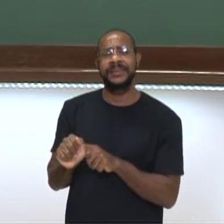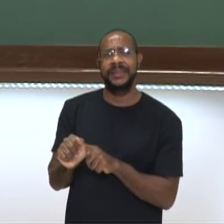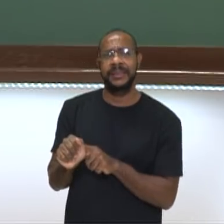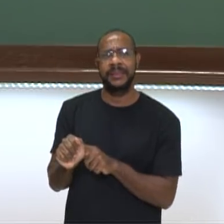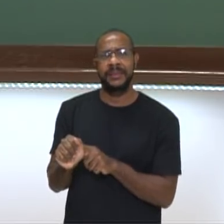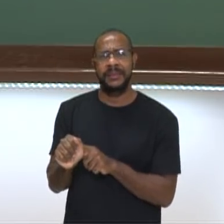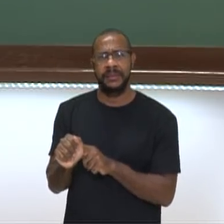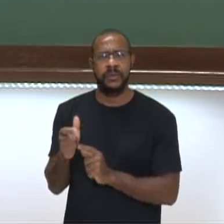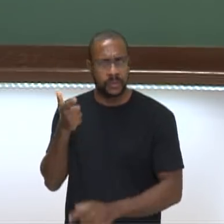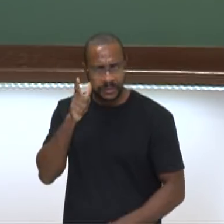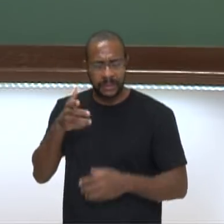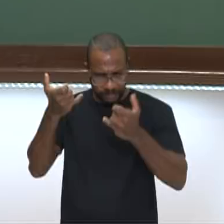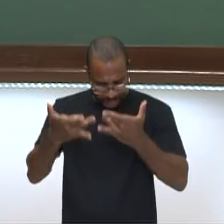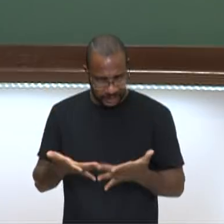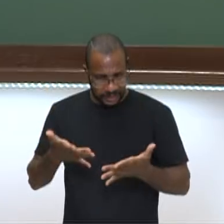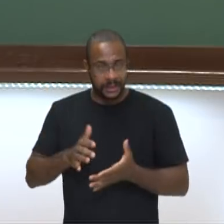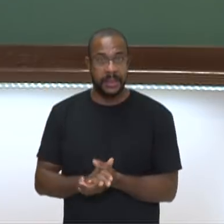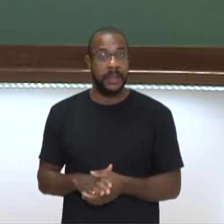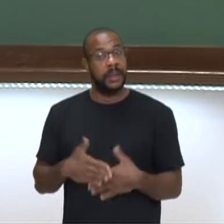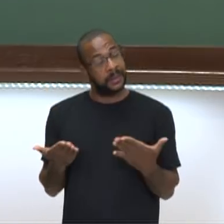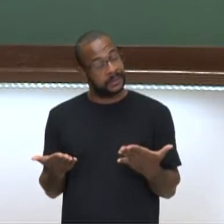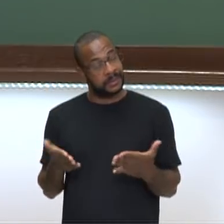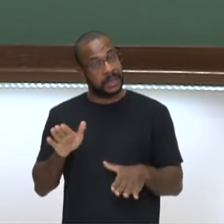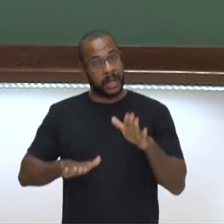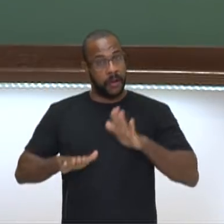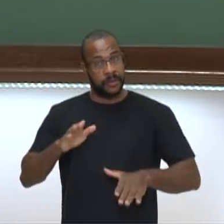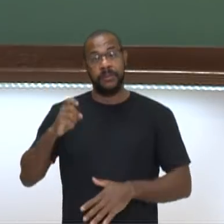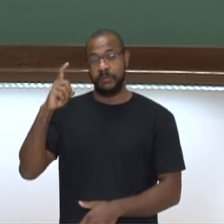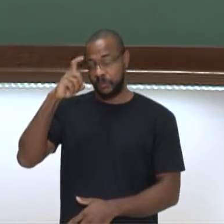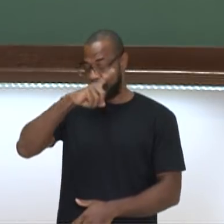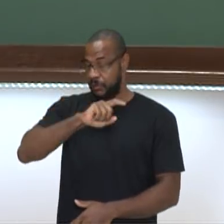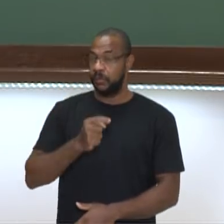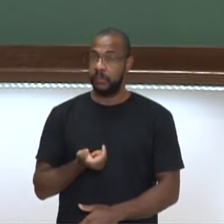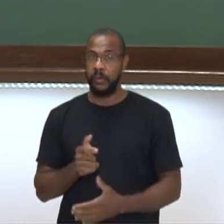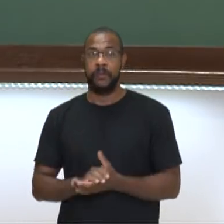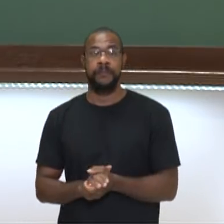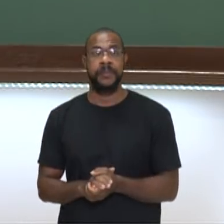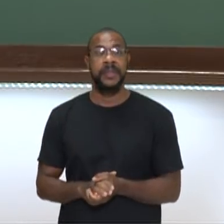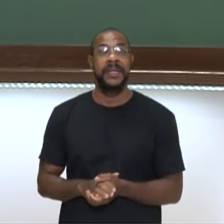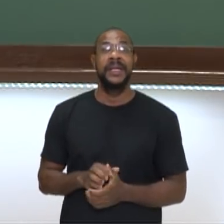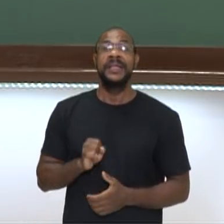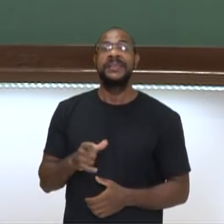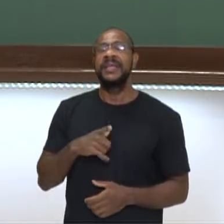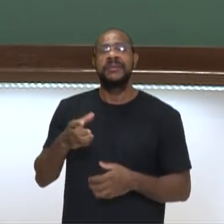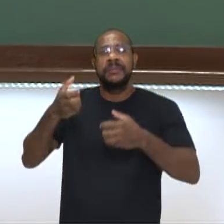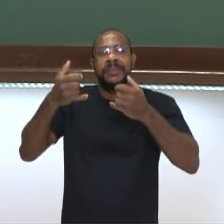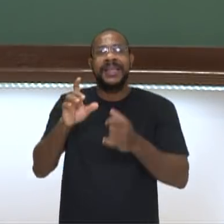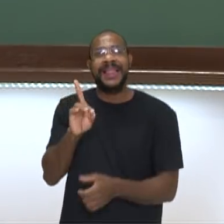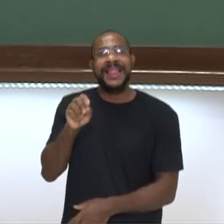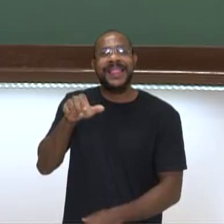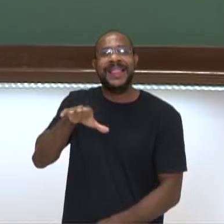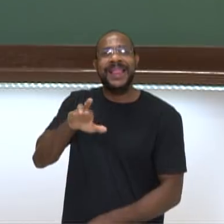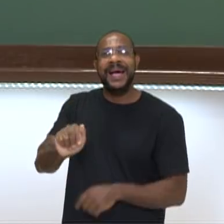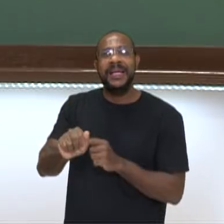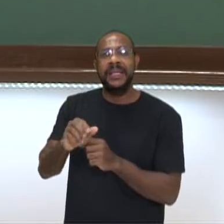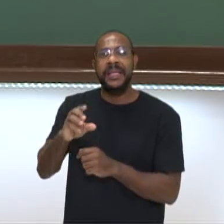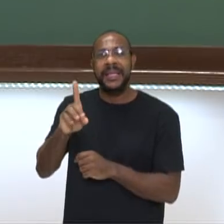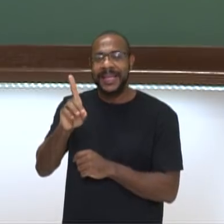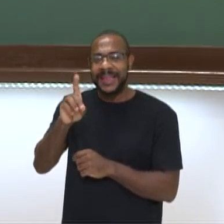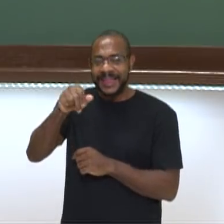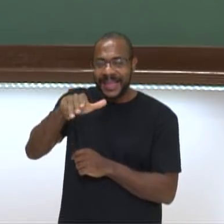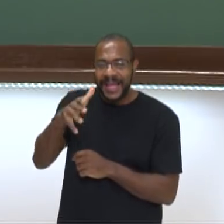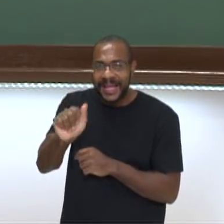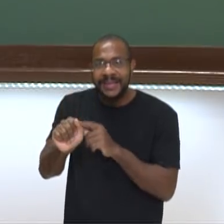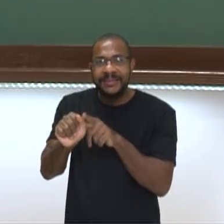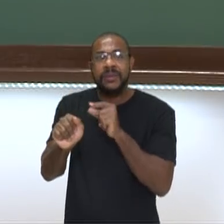palavras? Talvez seja um pouquinho difícil, né? Quando a gente fala de dança, quase que instantaneamente a gente